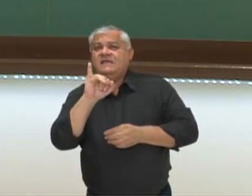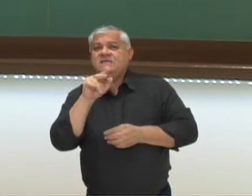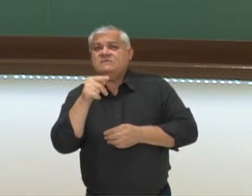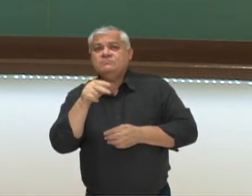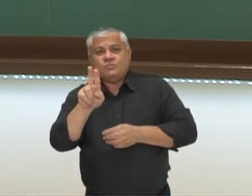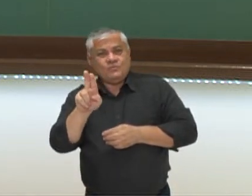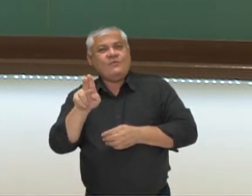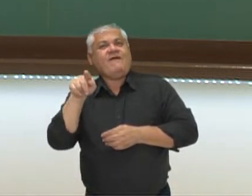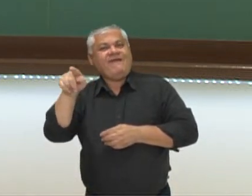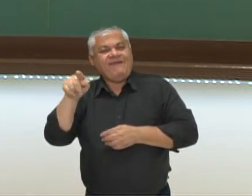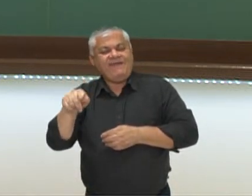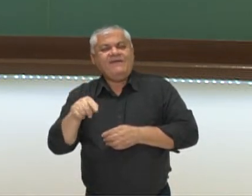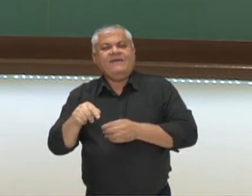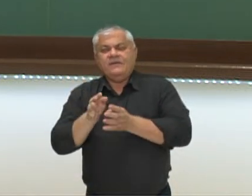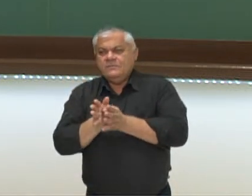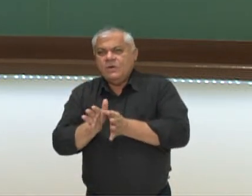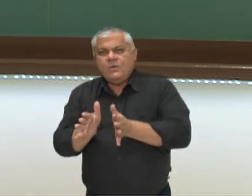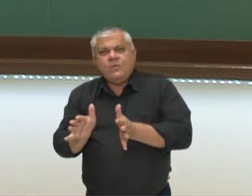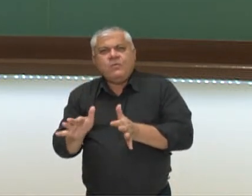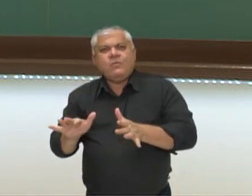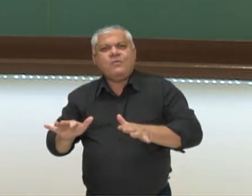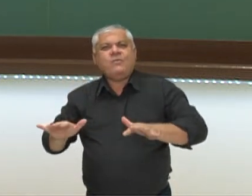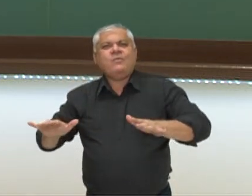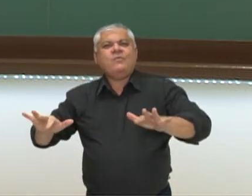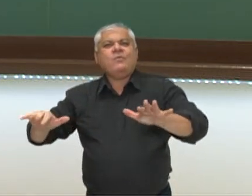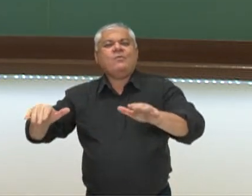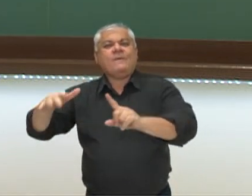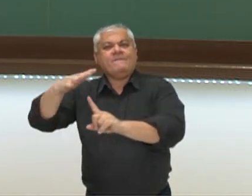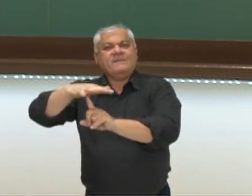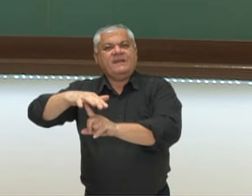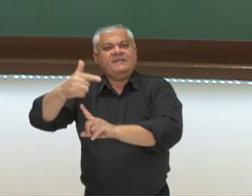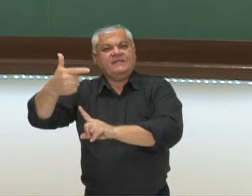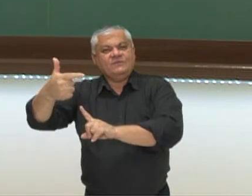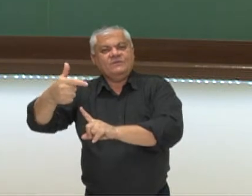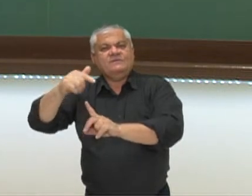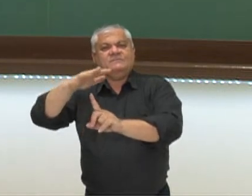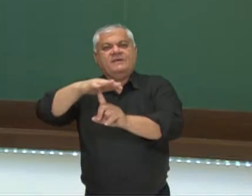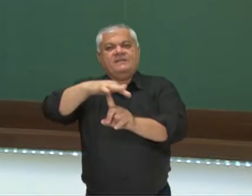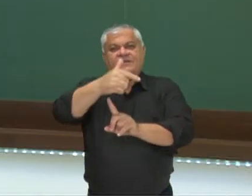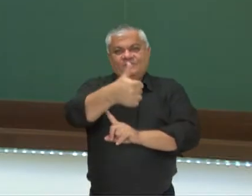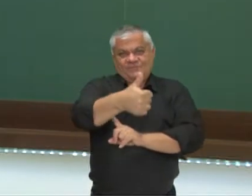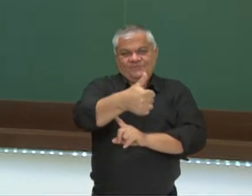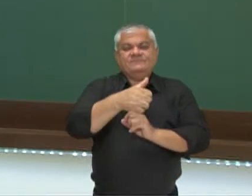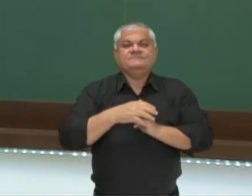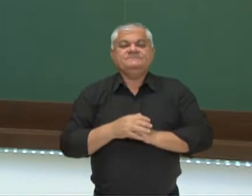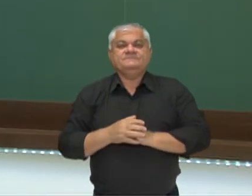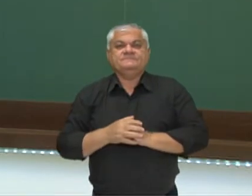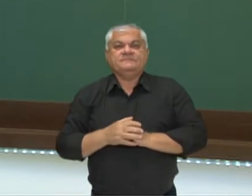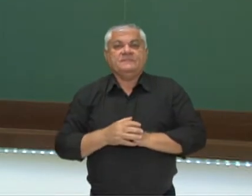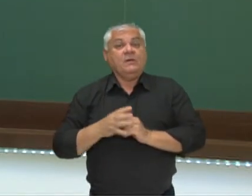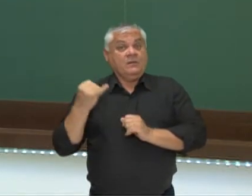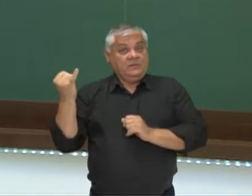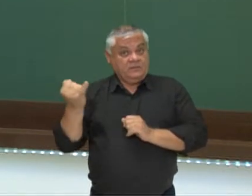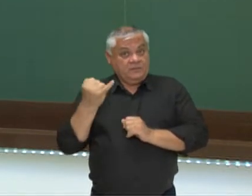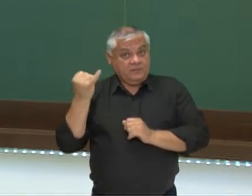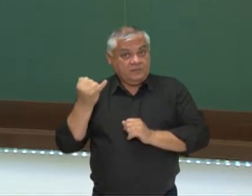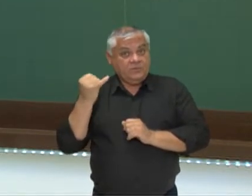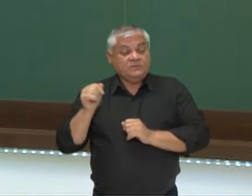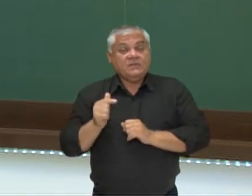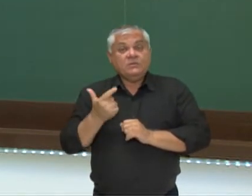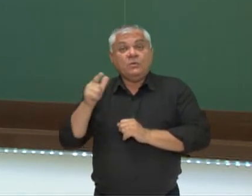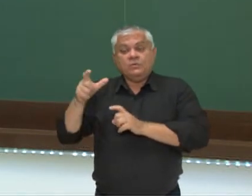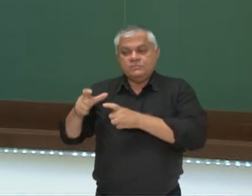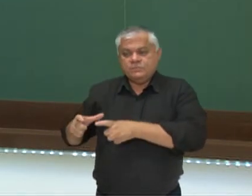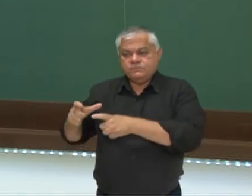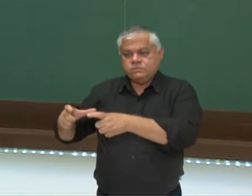áreas das outras bacias do Paraná, Paraná 2 e do Paraná 1. E sabendo dessa importância das outras bacias e